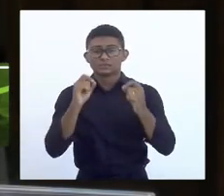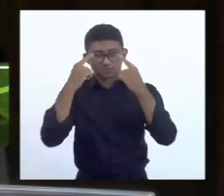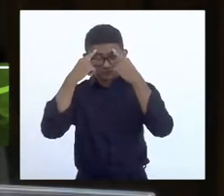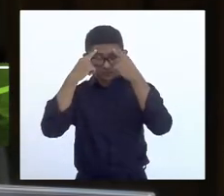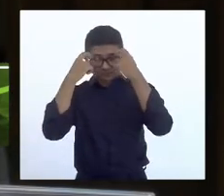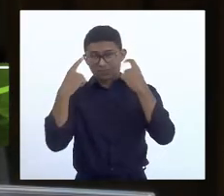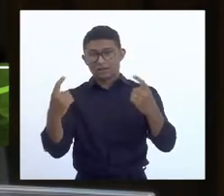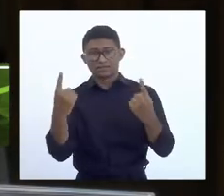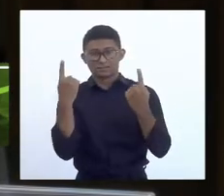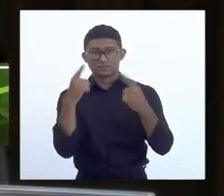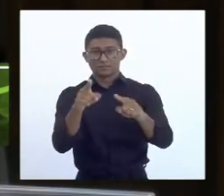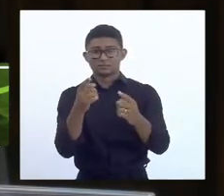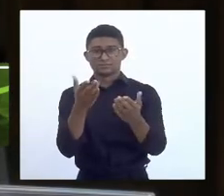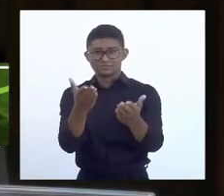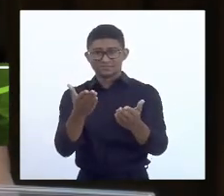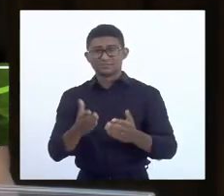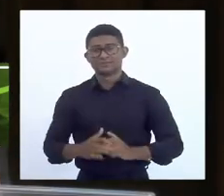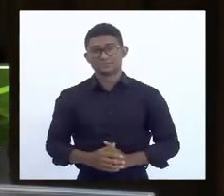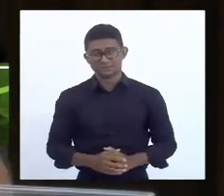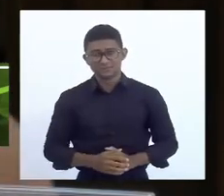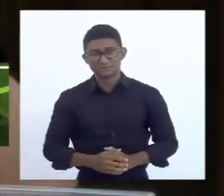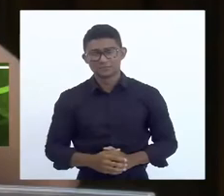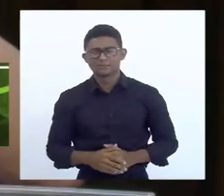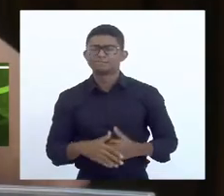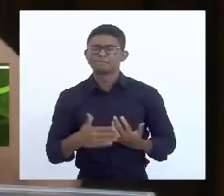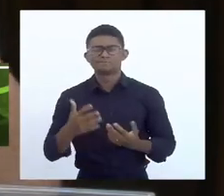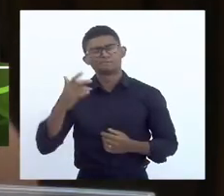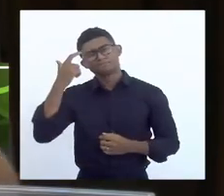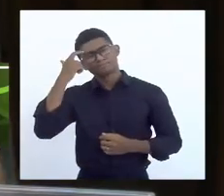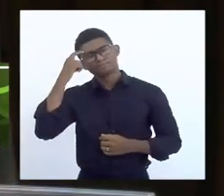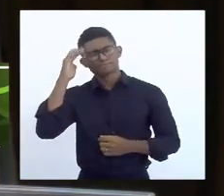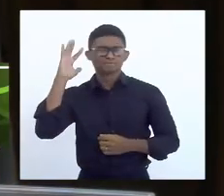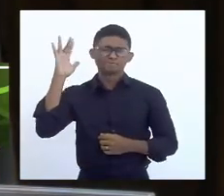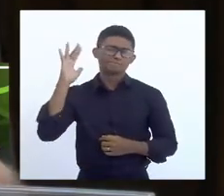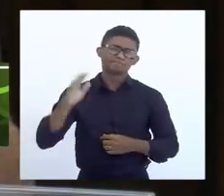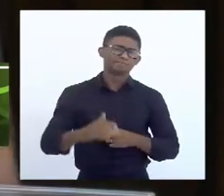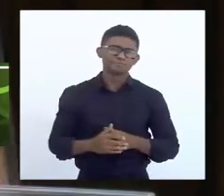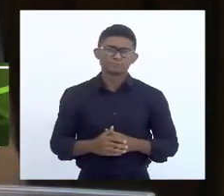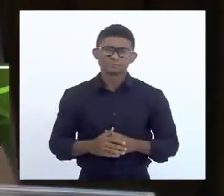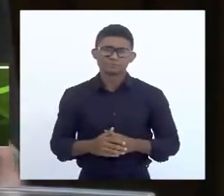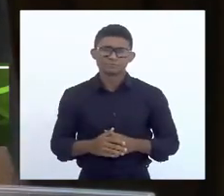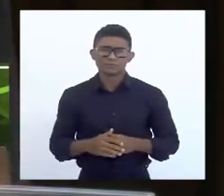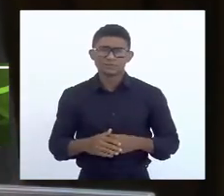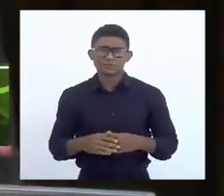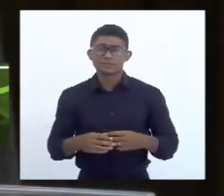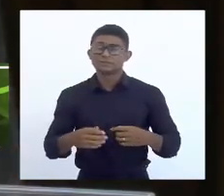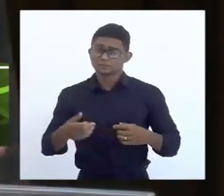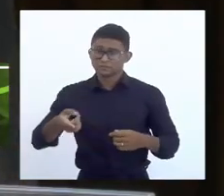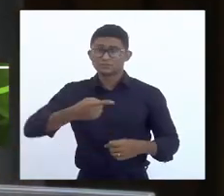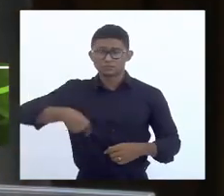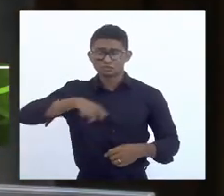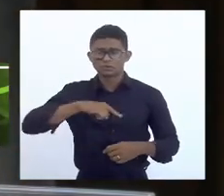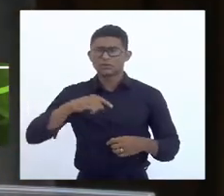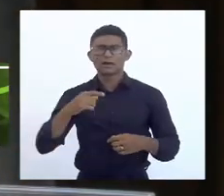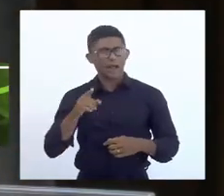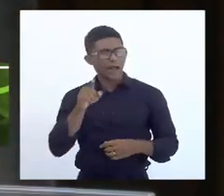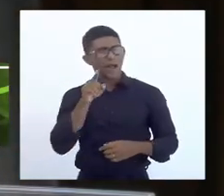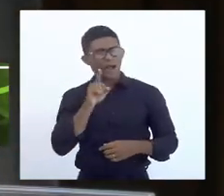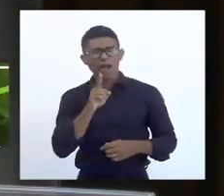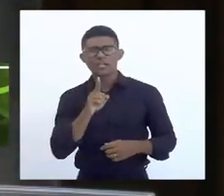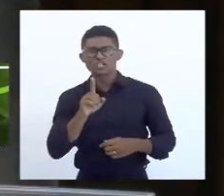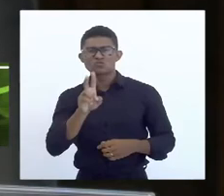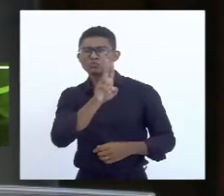cerceamento. O que transforma, a necessidade que existe de dar nome também vem do fato de que